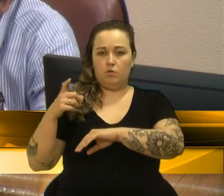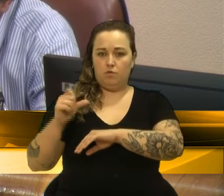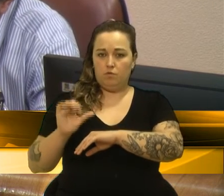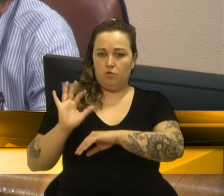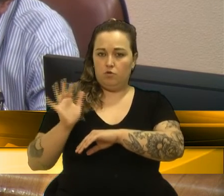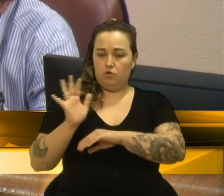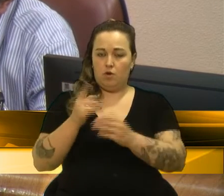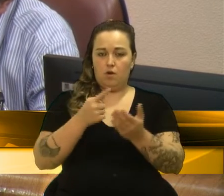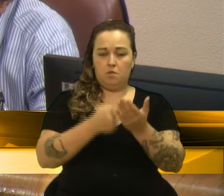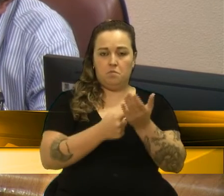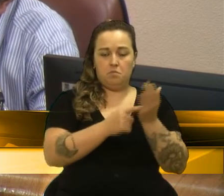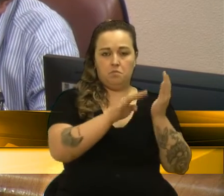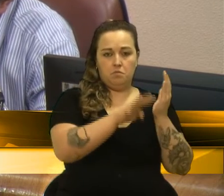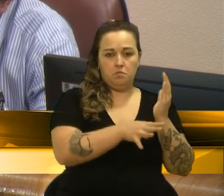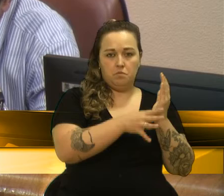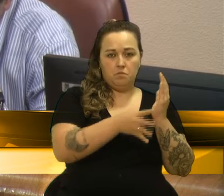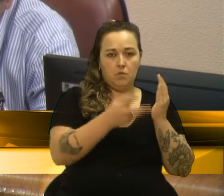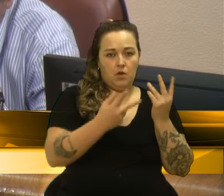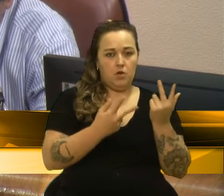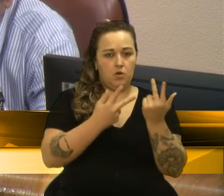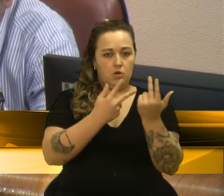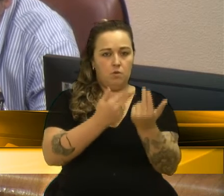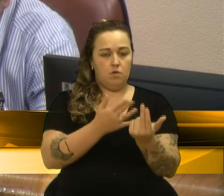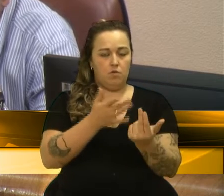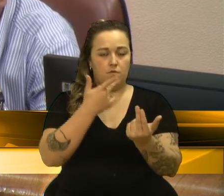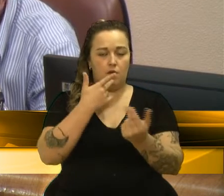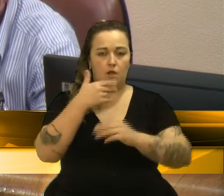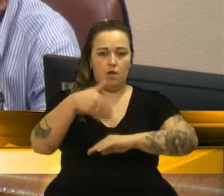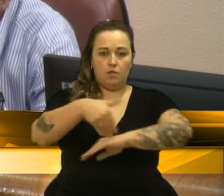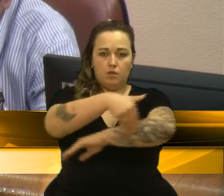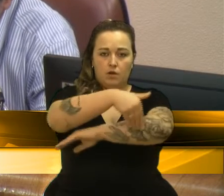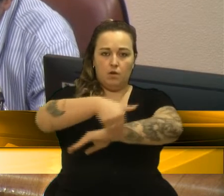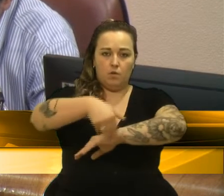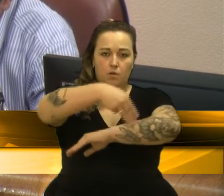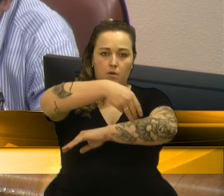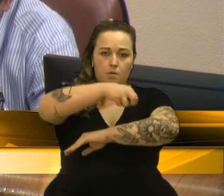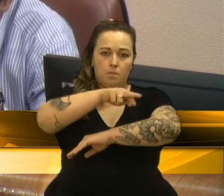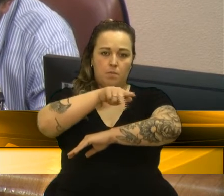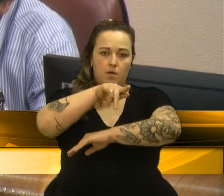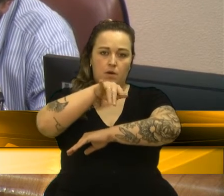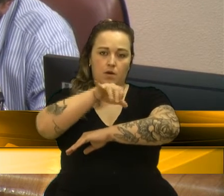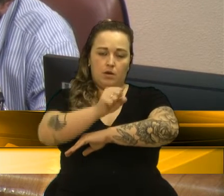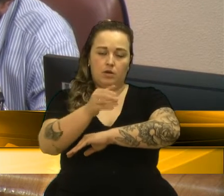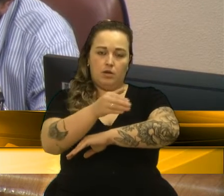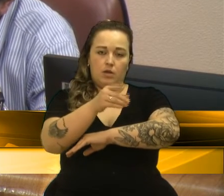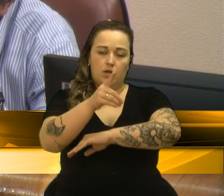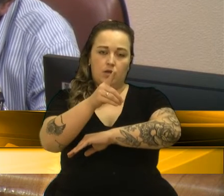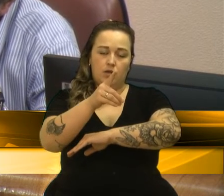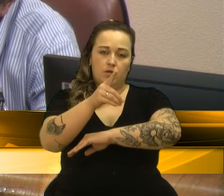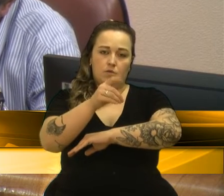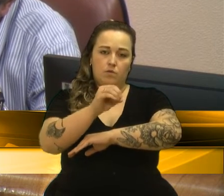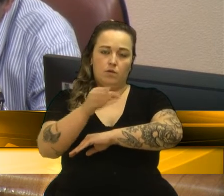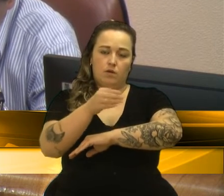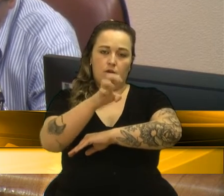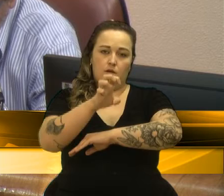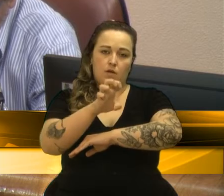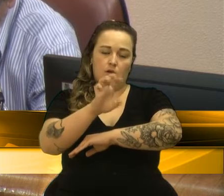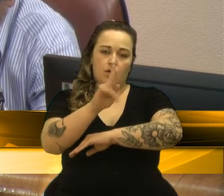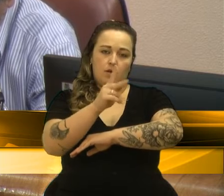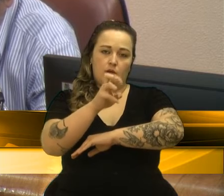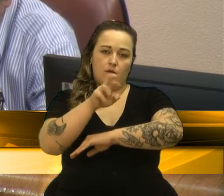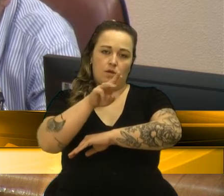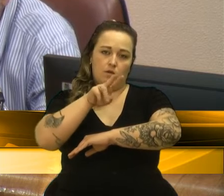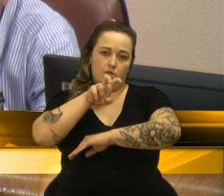agendado para ser realizado, como já mencionado, na Rua Marquês do Herval, ao lado da Praça Dante Alighieri, por força de decreto editado